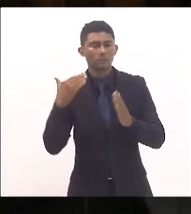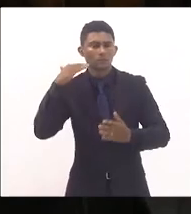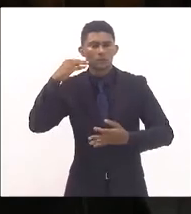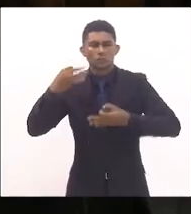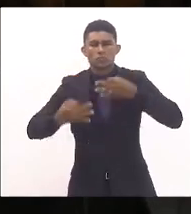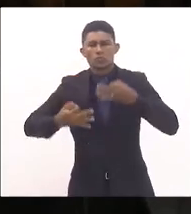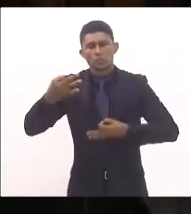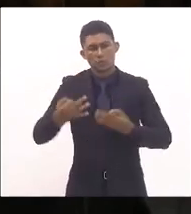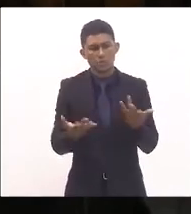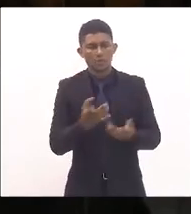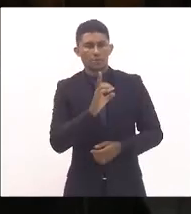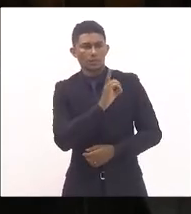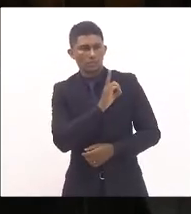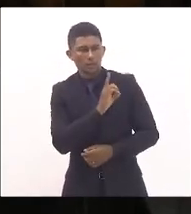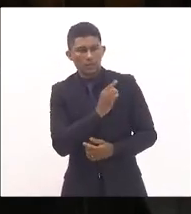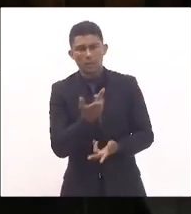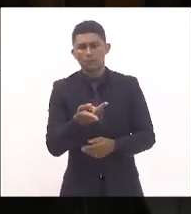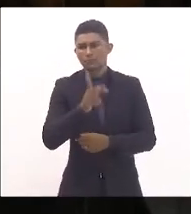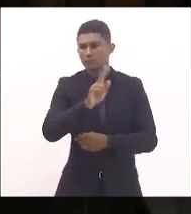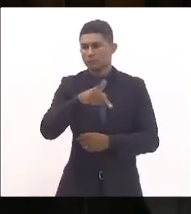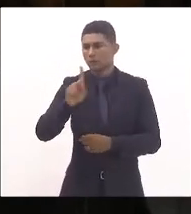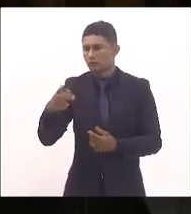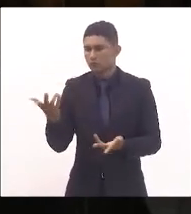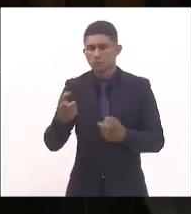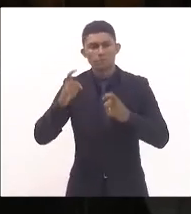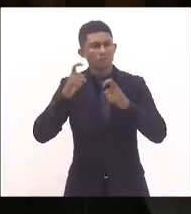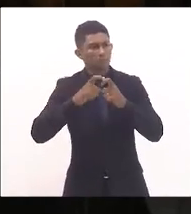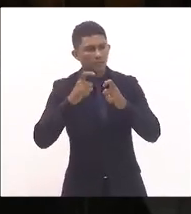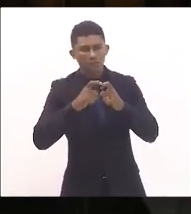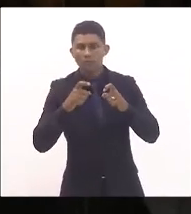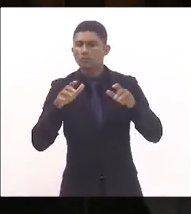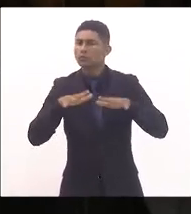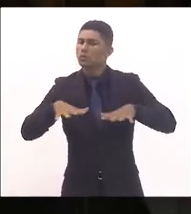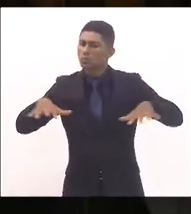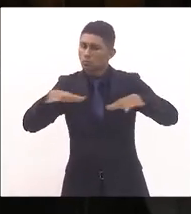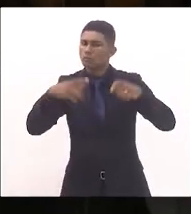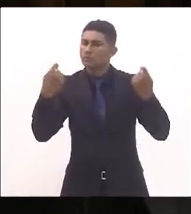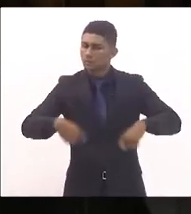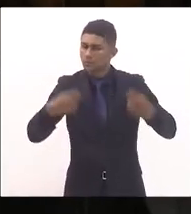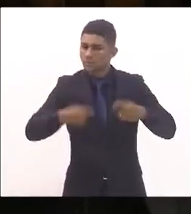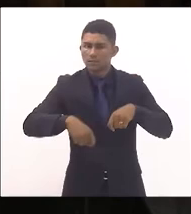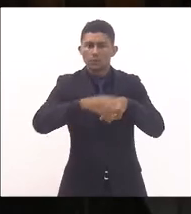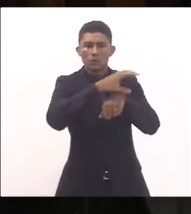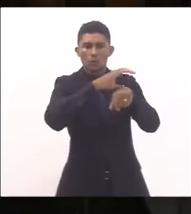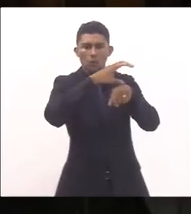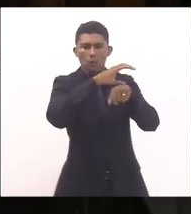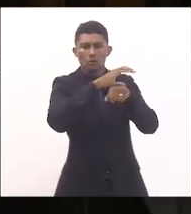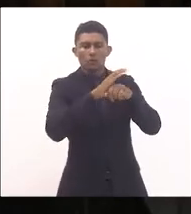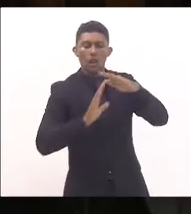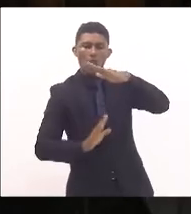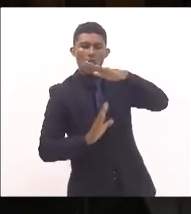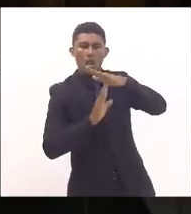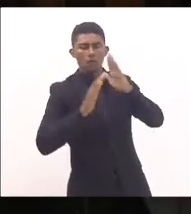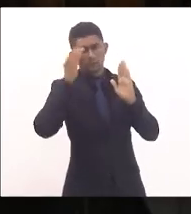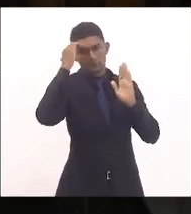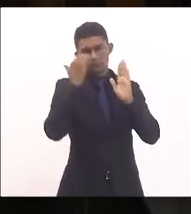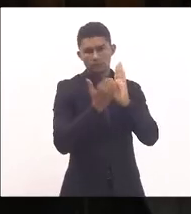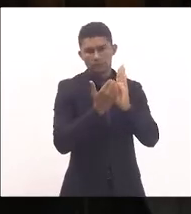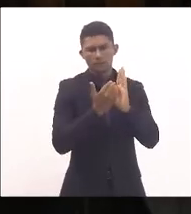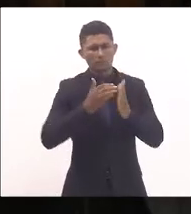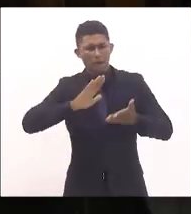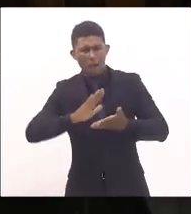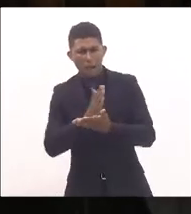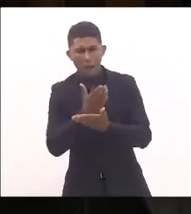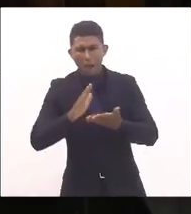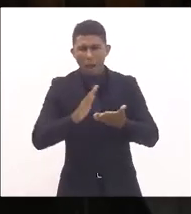tem que valer para o delegado, tem que valer para o professor, tem que valer para o médico. Não dá para algumas categorias furarem o